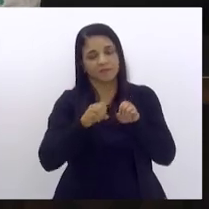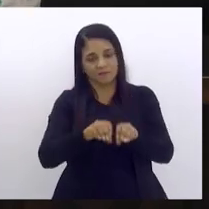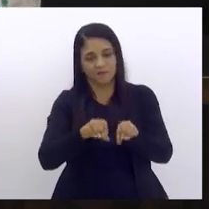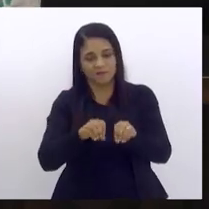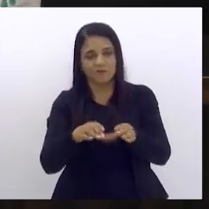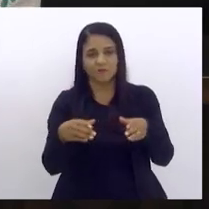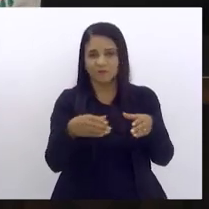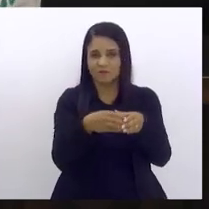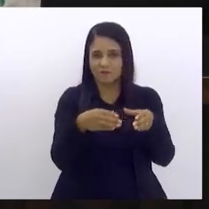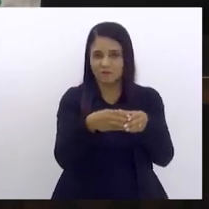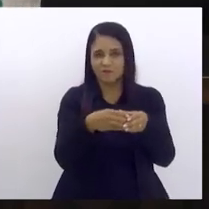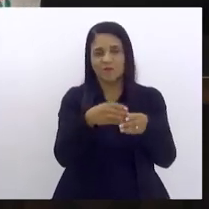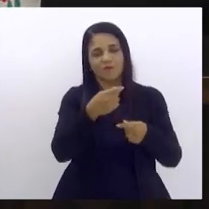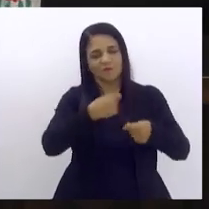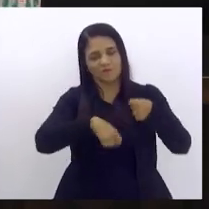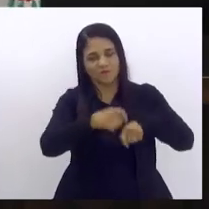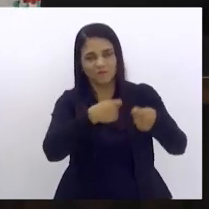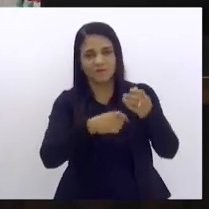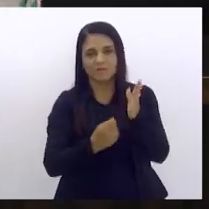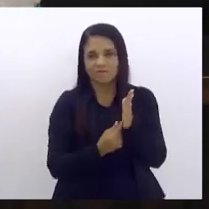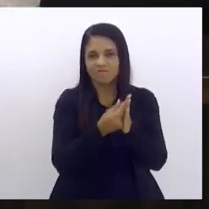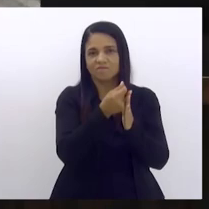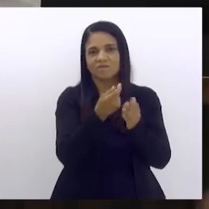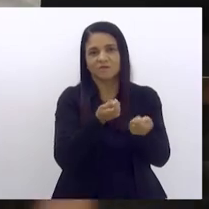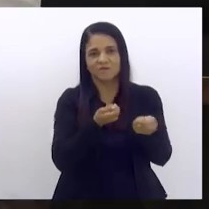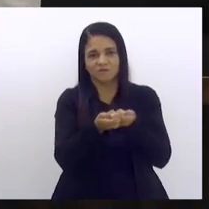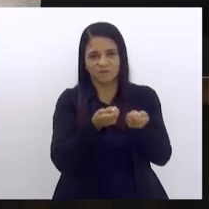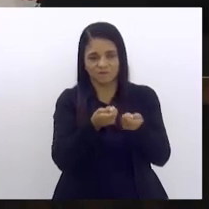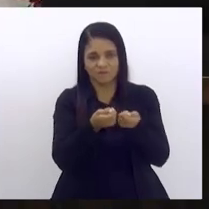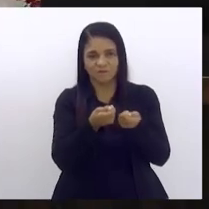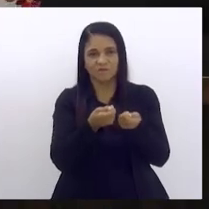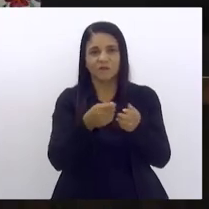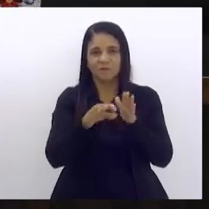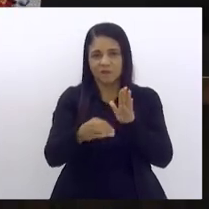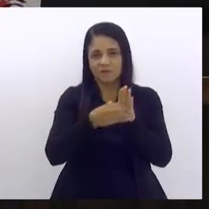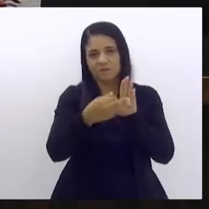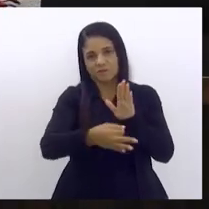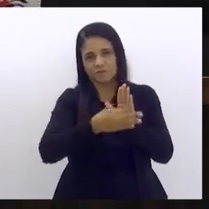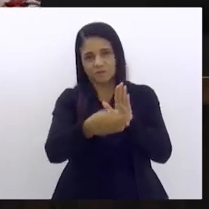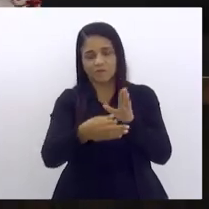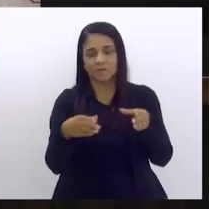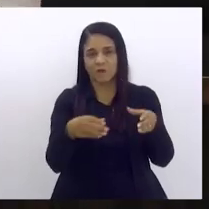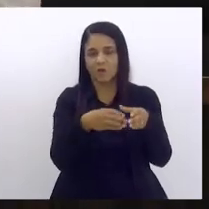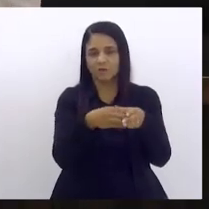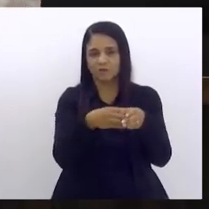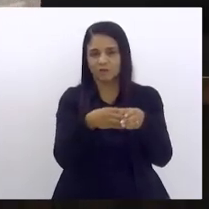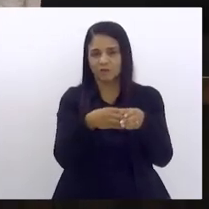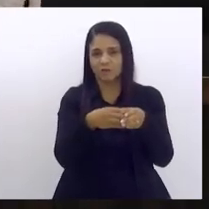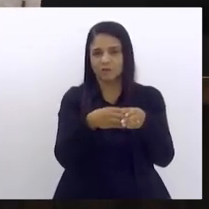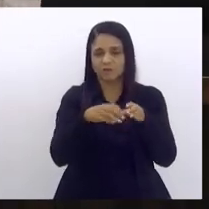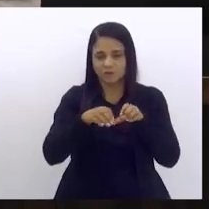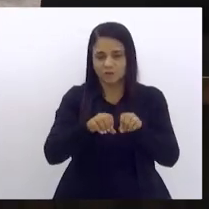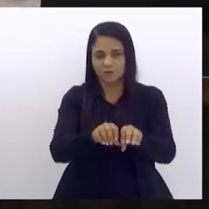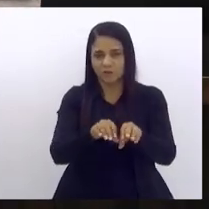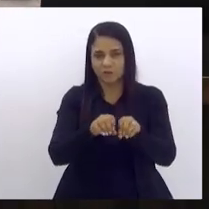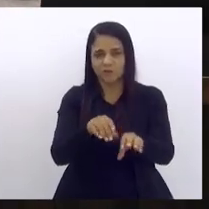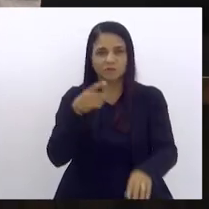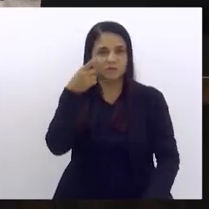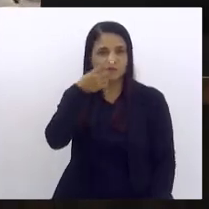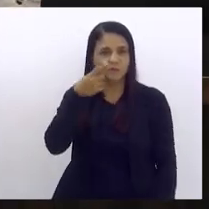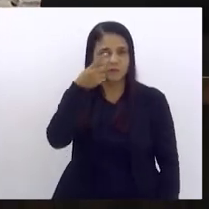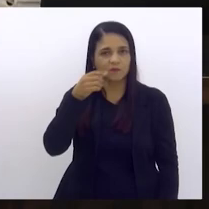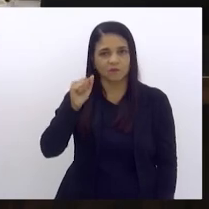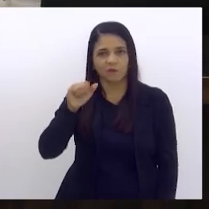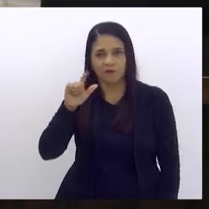de Orçamento, Finanças, Fiscalização Financeira e Controle. Para emitir parecer pela Comissão de Educação, deputado